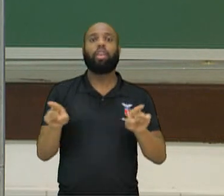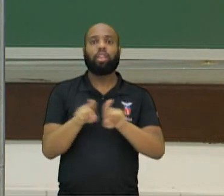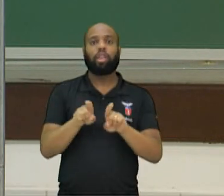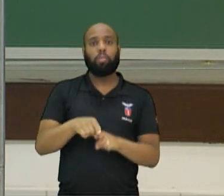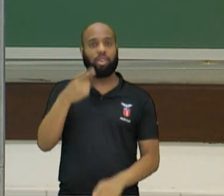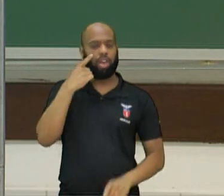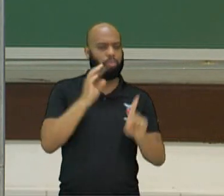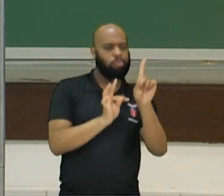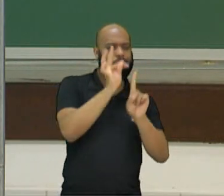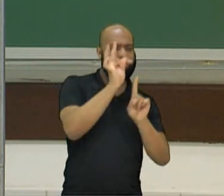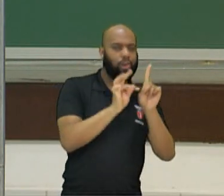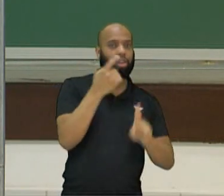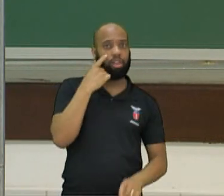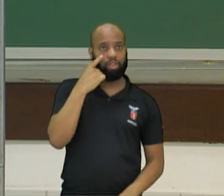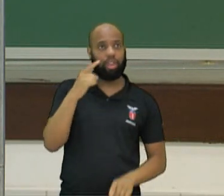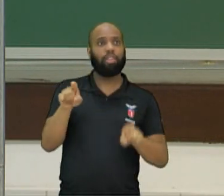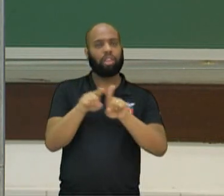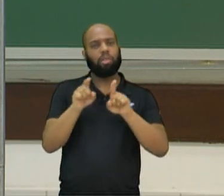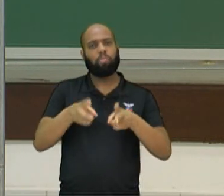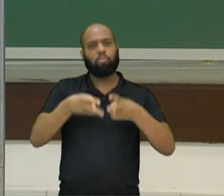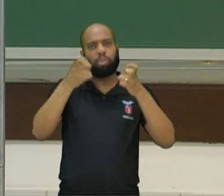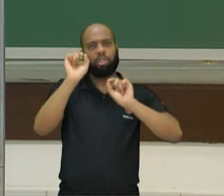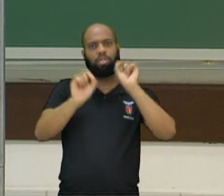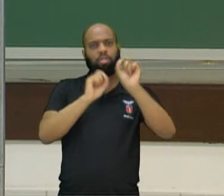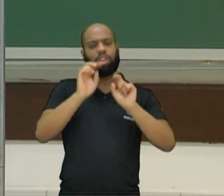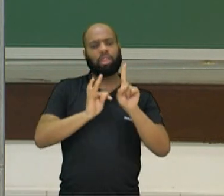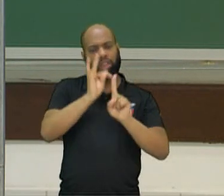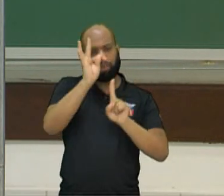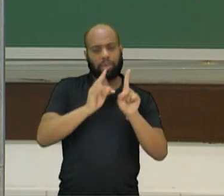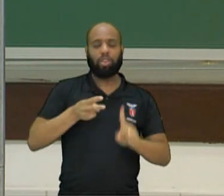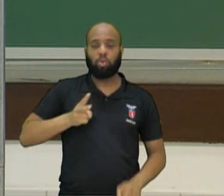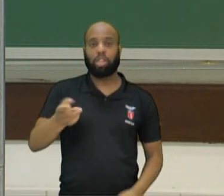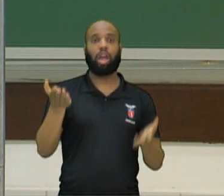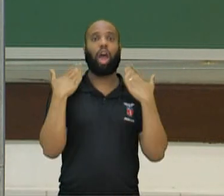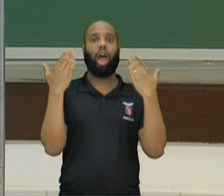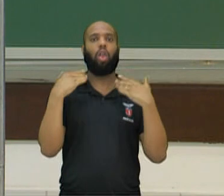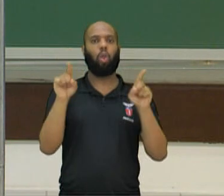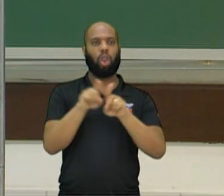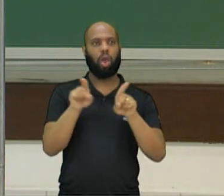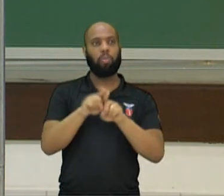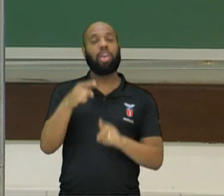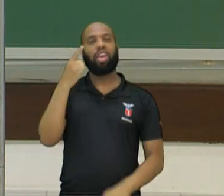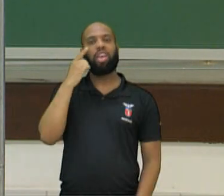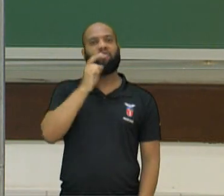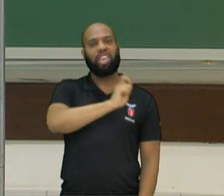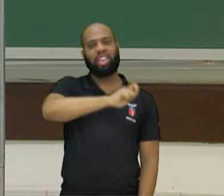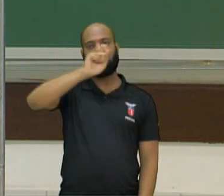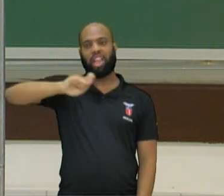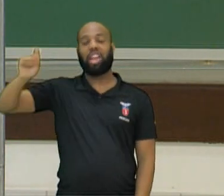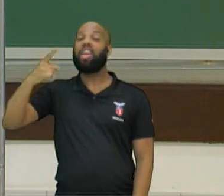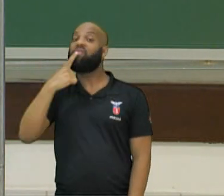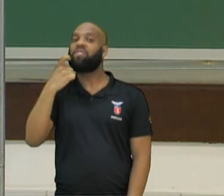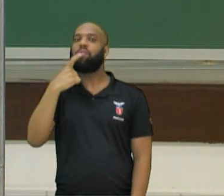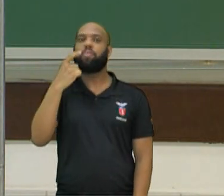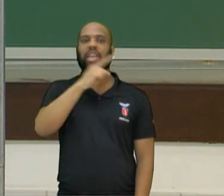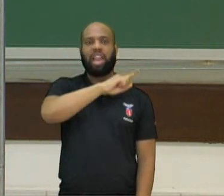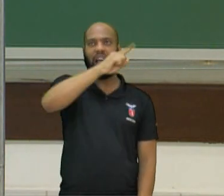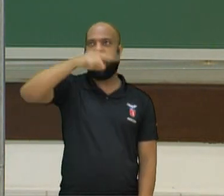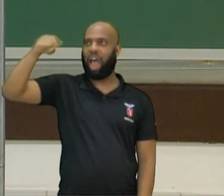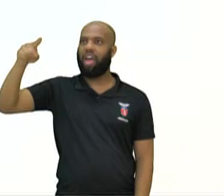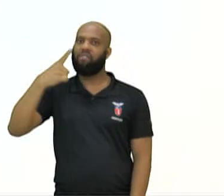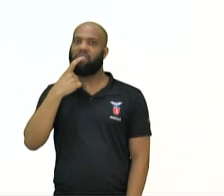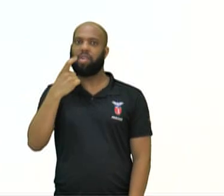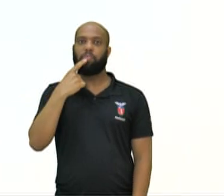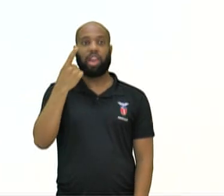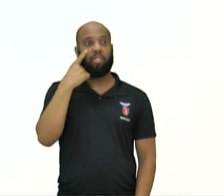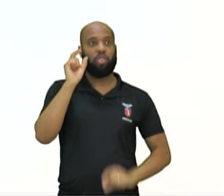as temperaturas, você vai perceber que as temperaturas também são elevadas. Olha lá com bastante atenção a linha vermelha, que ela